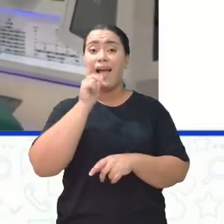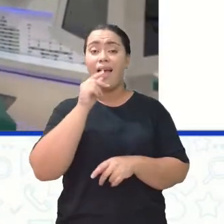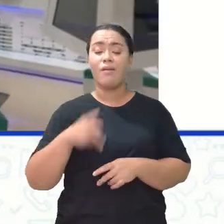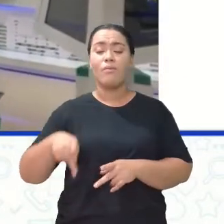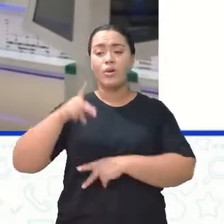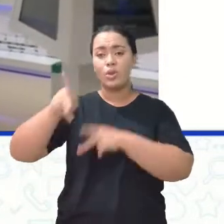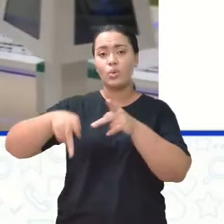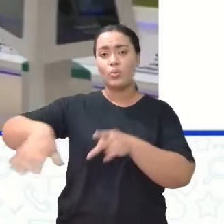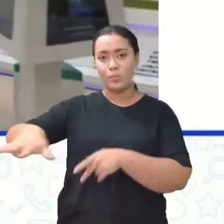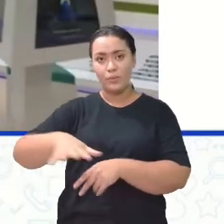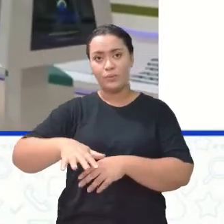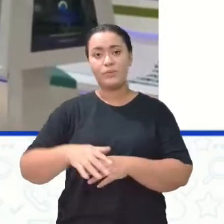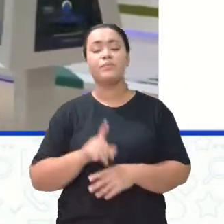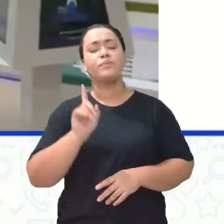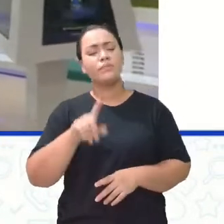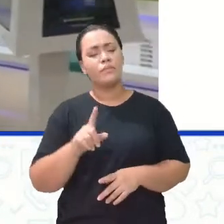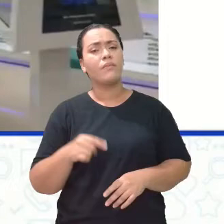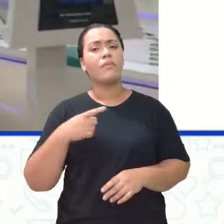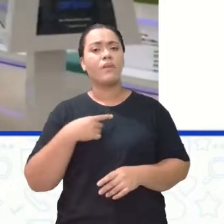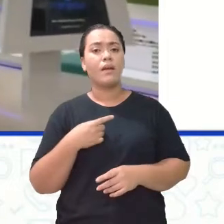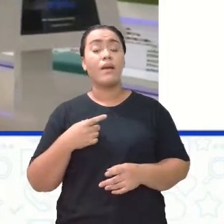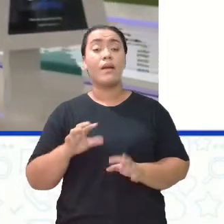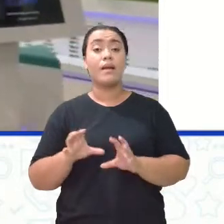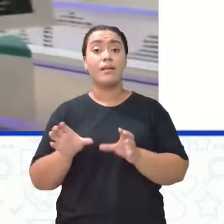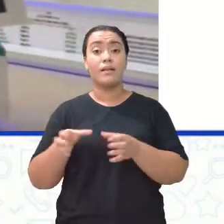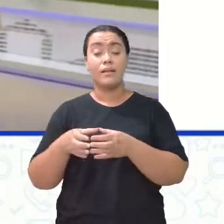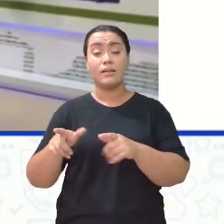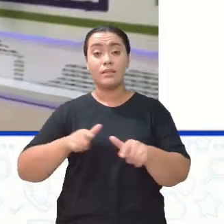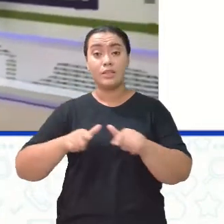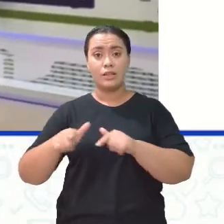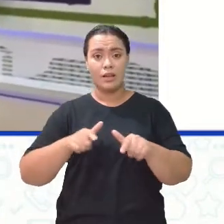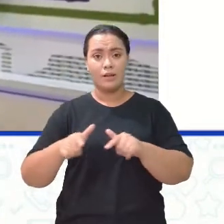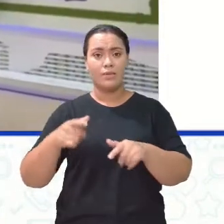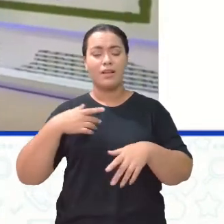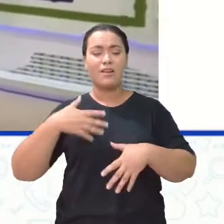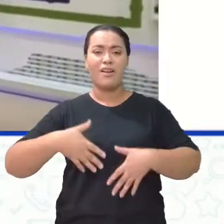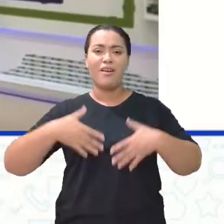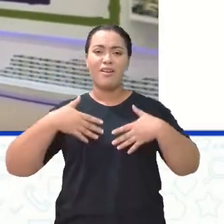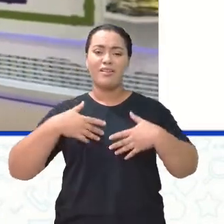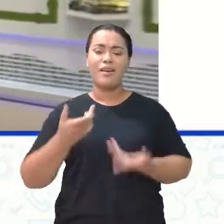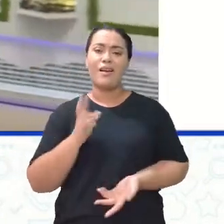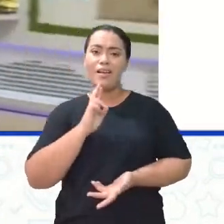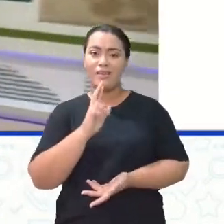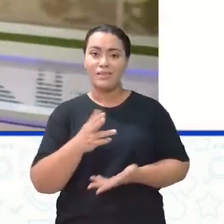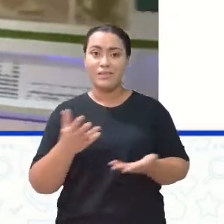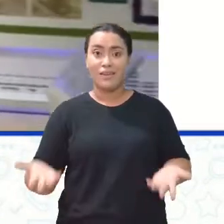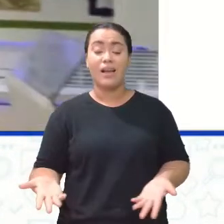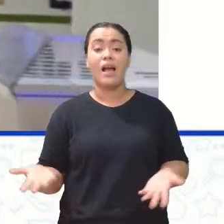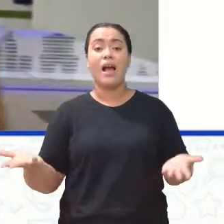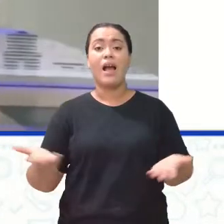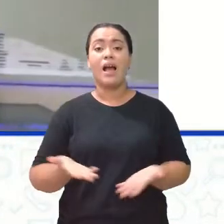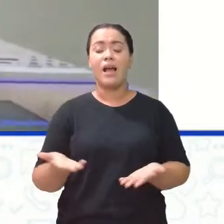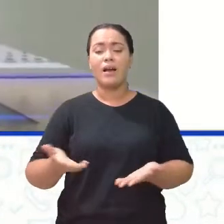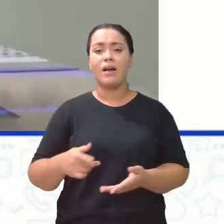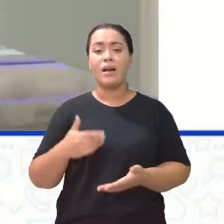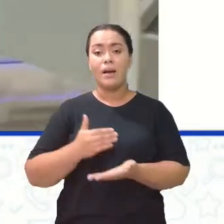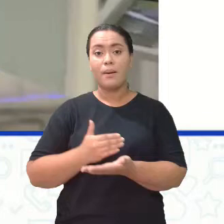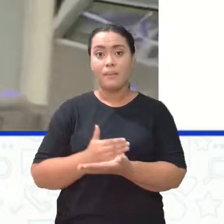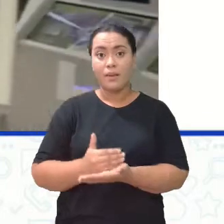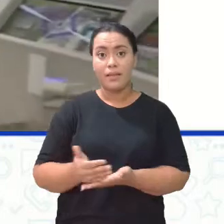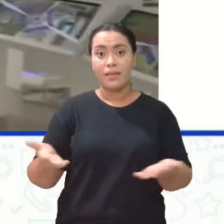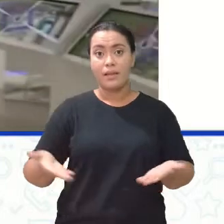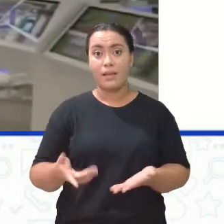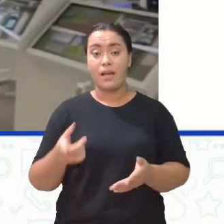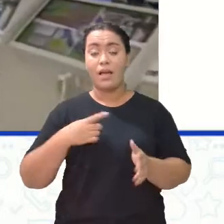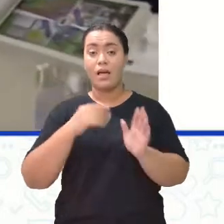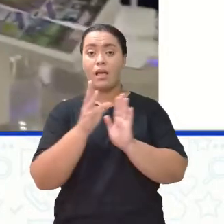longo trabalho da nossa equipe e estamos muito orgulhosos do resultado. Por isso, queremos que a partir de agora esse